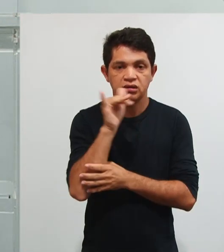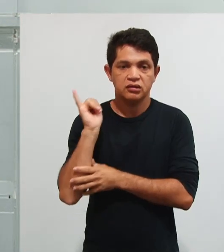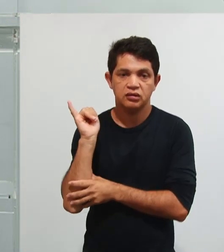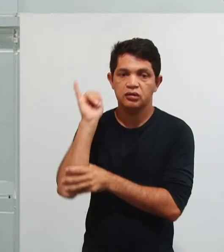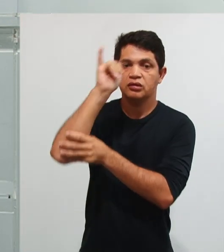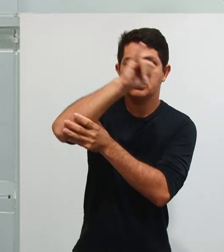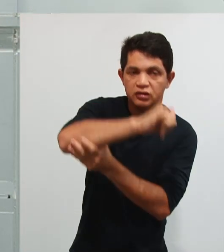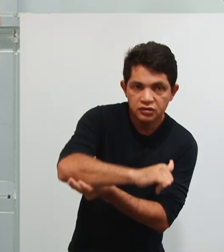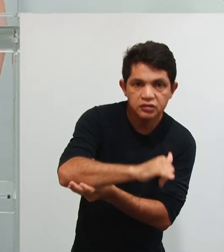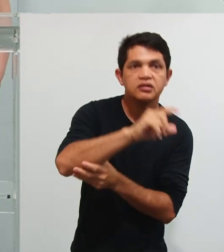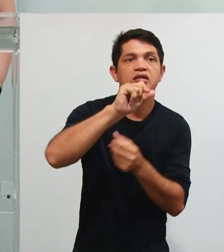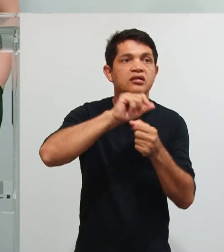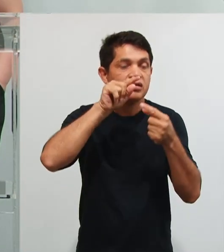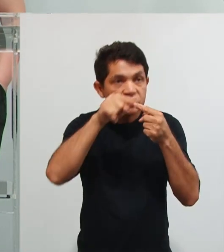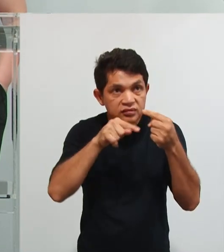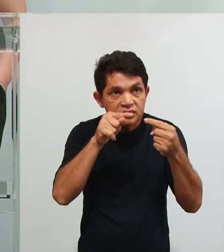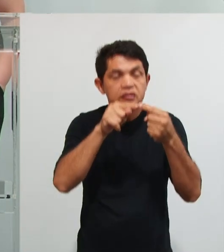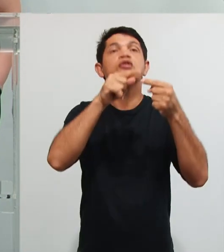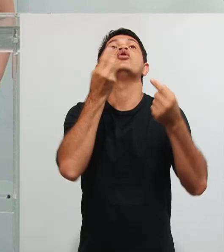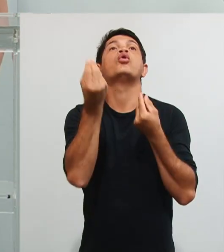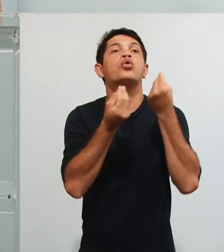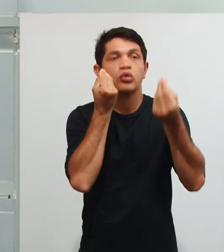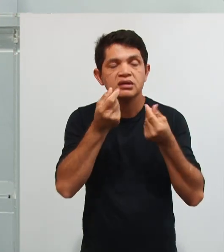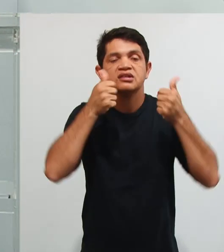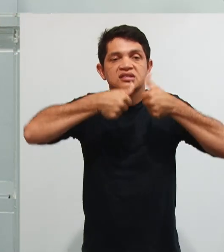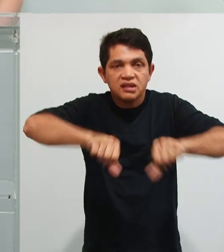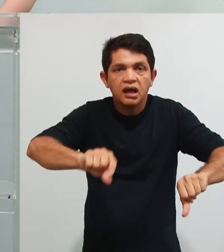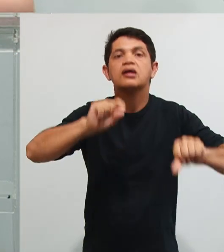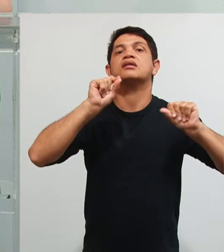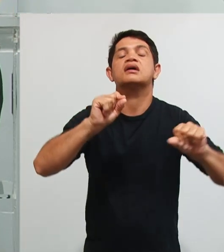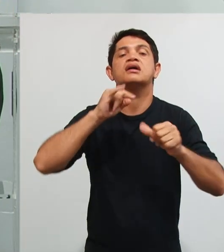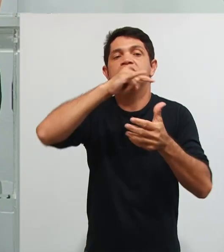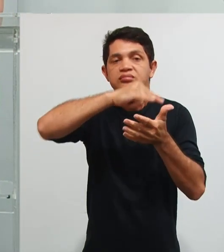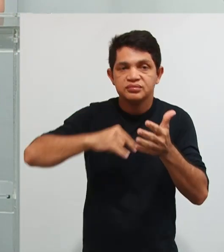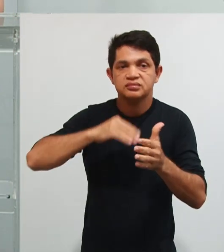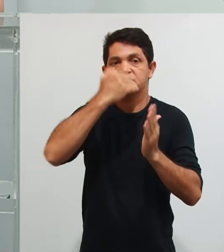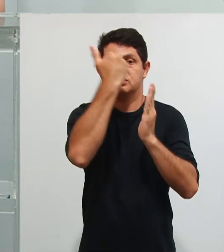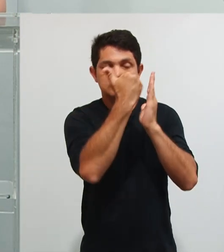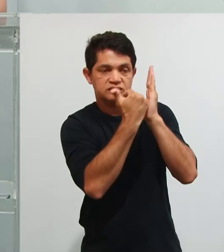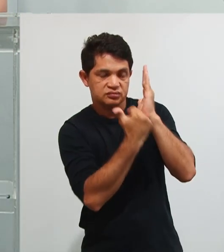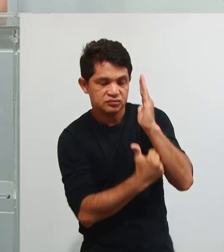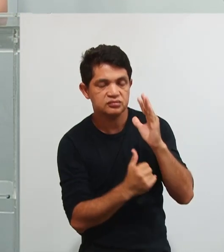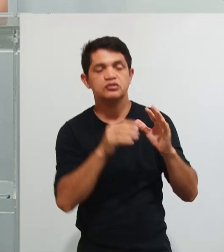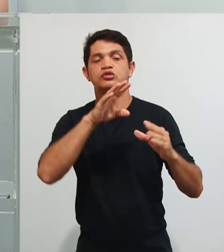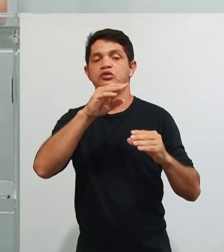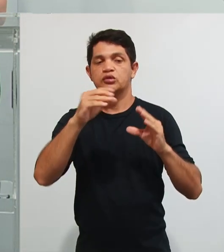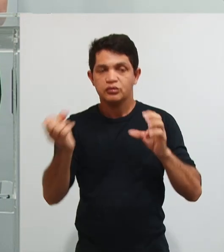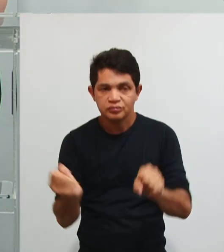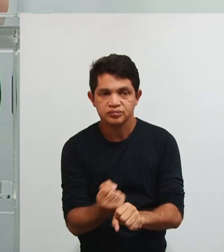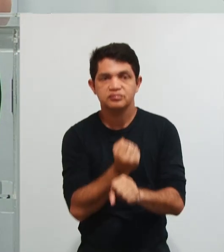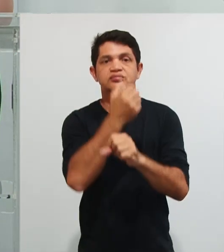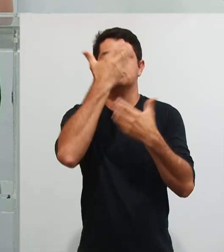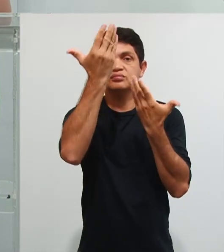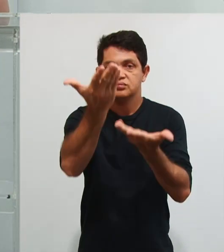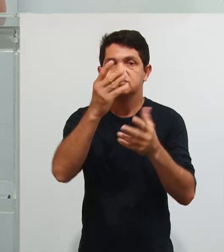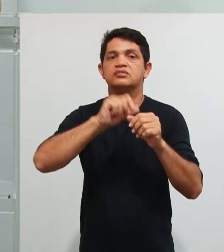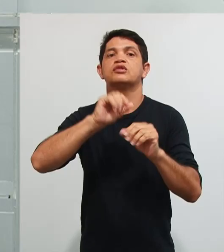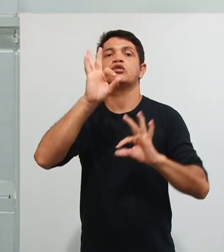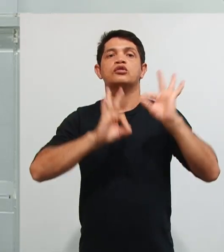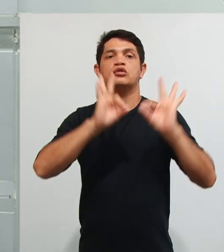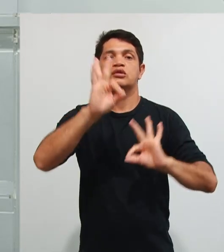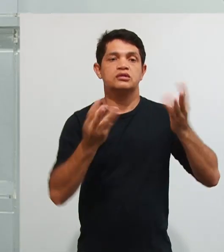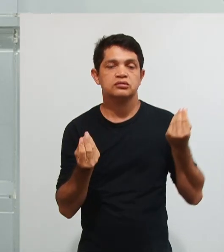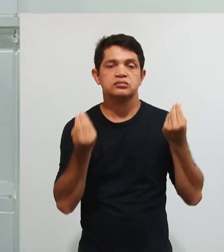estar no objetivo que você havia traçado, faz-se necessário você ter um planejamento constituído. E isso serve para todas